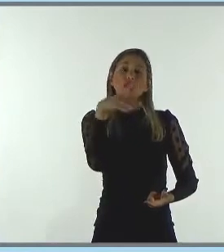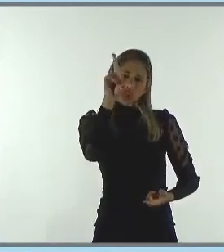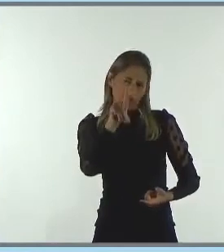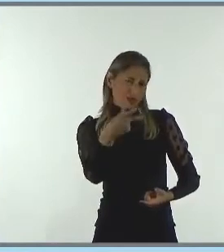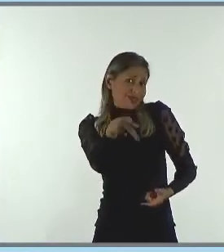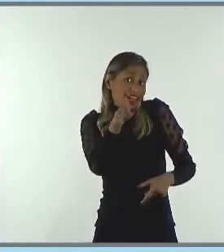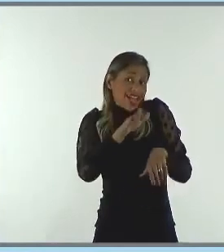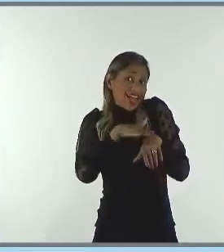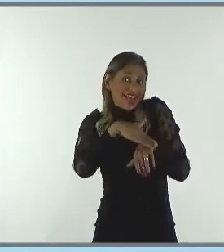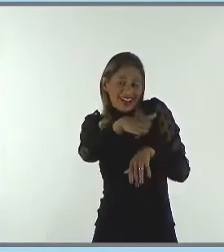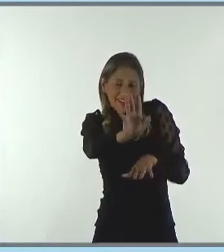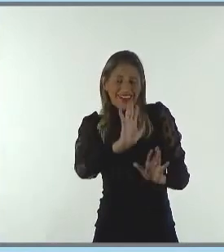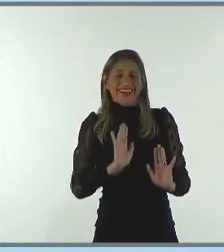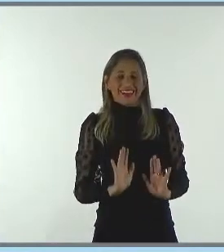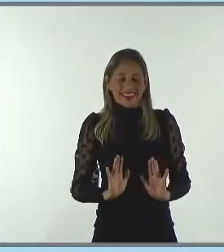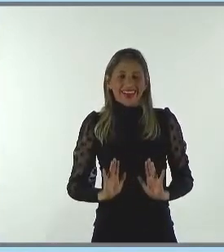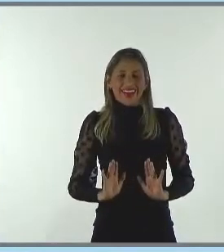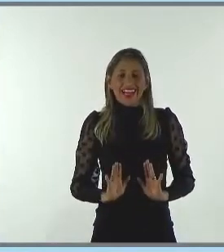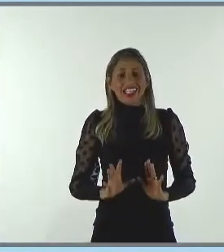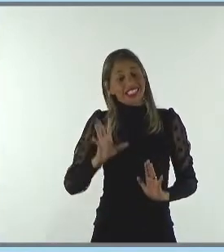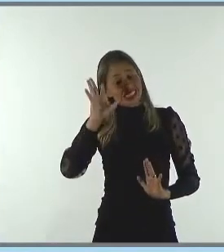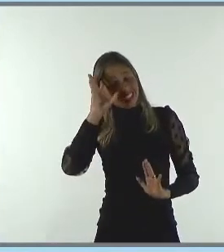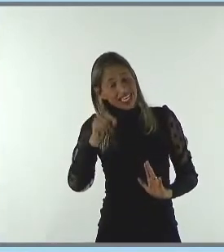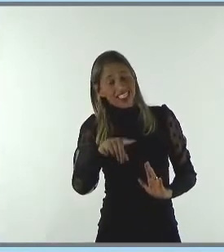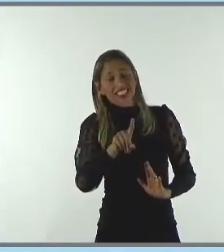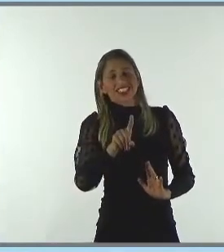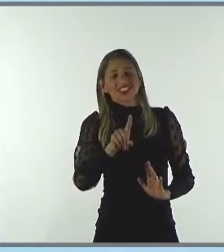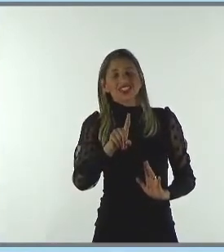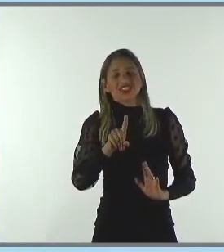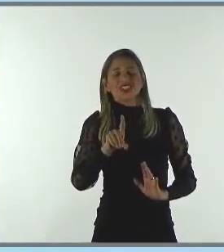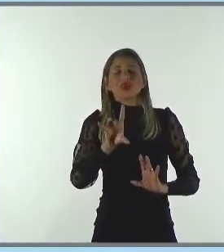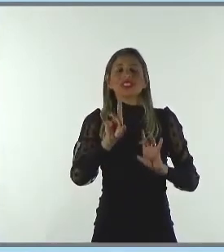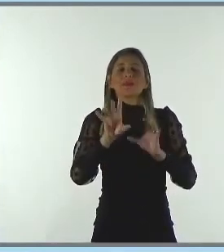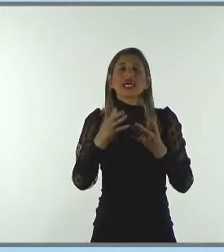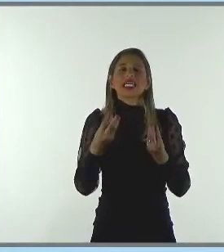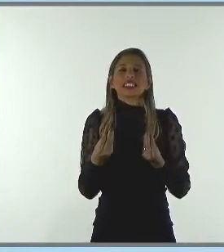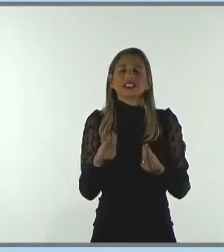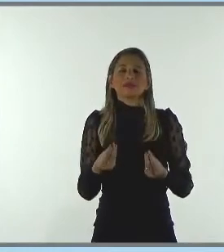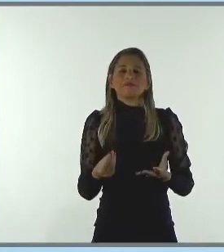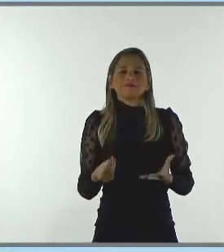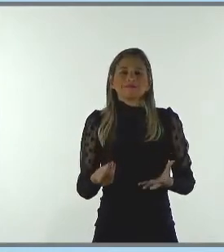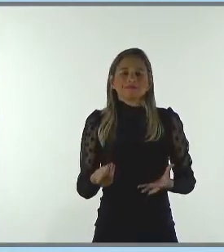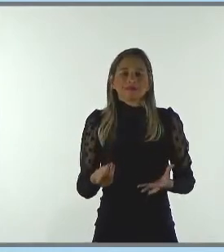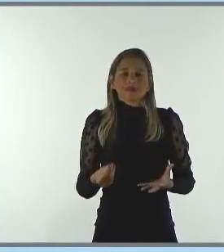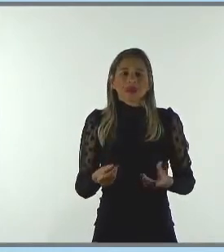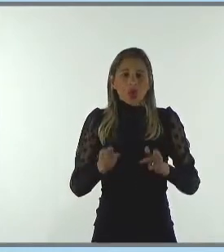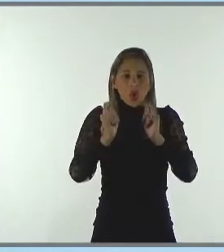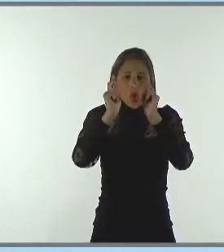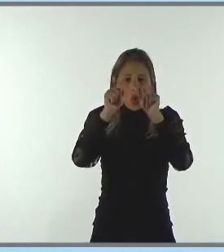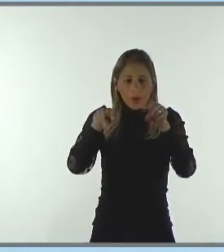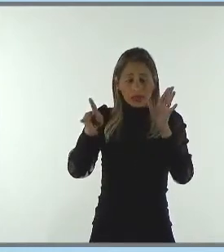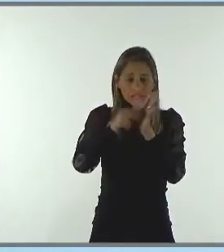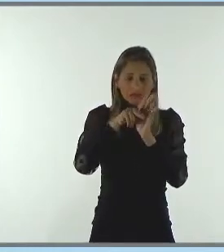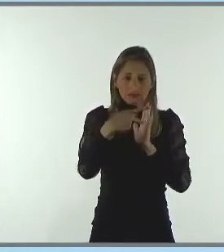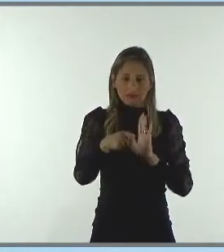né? Restringir toda essa história a uma espécie de competência própria, ela